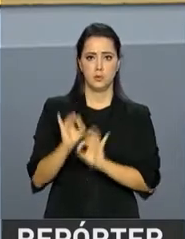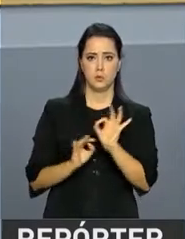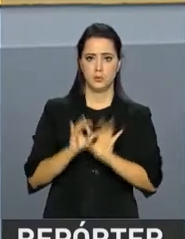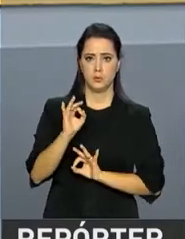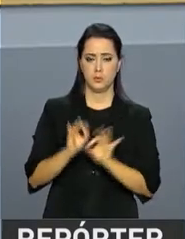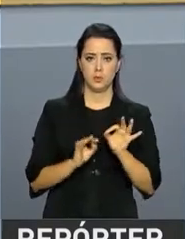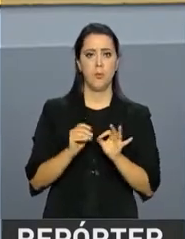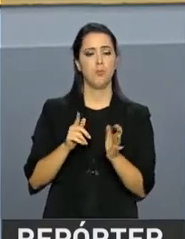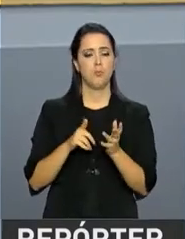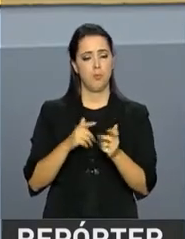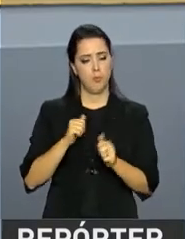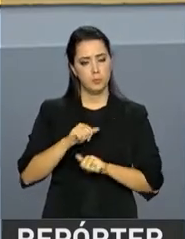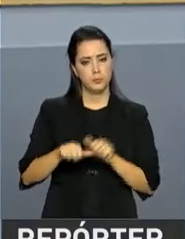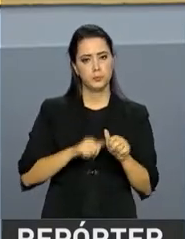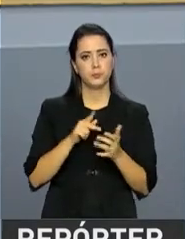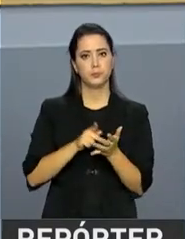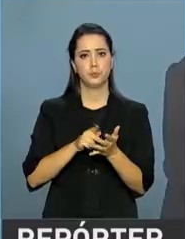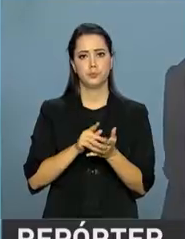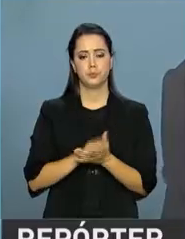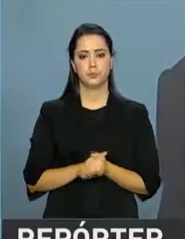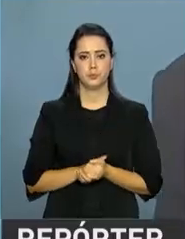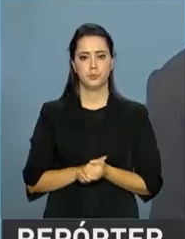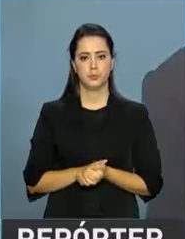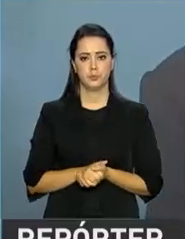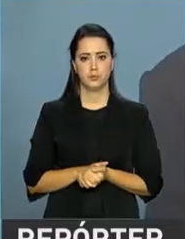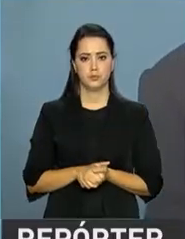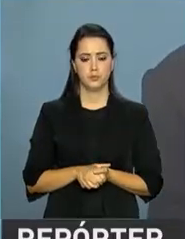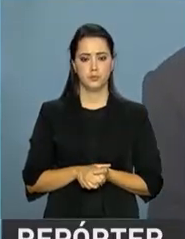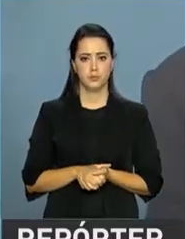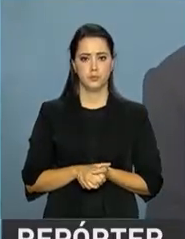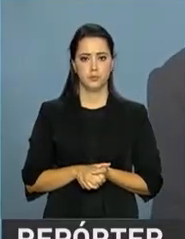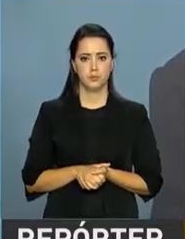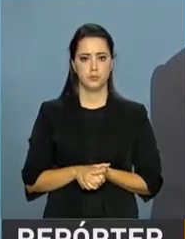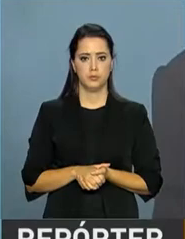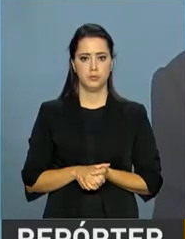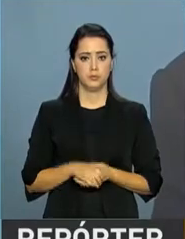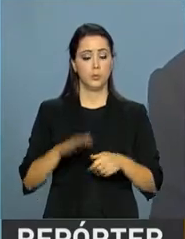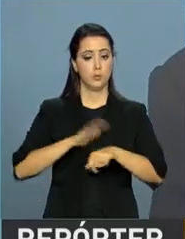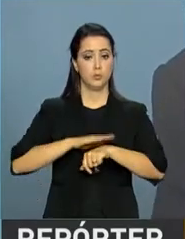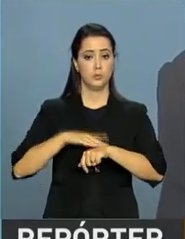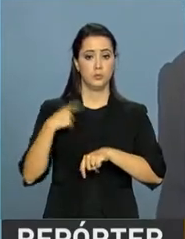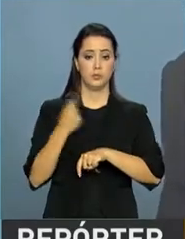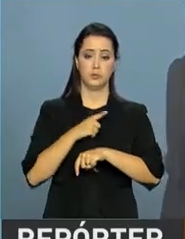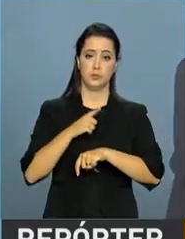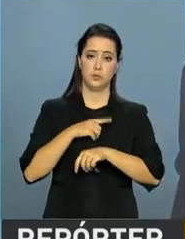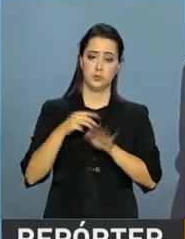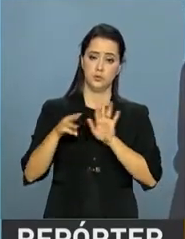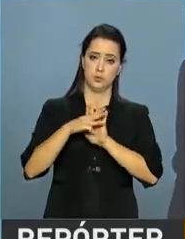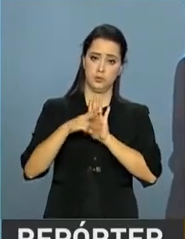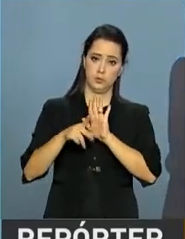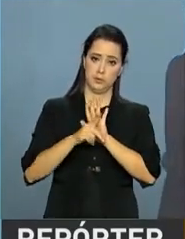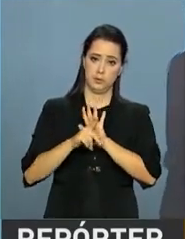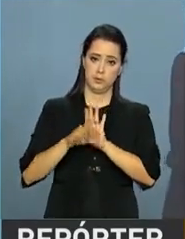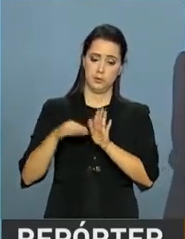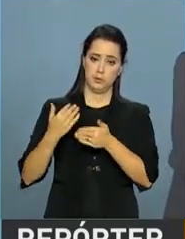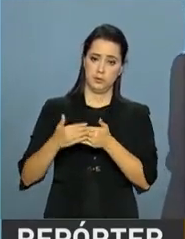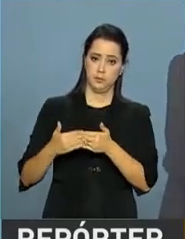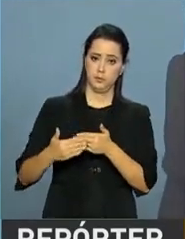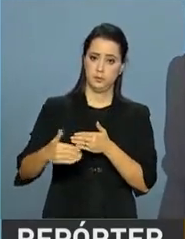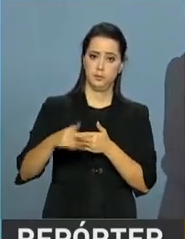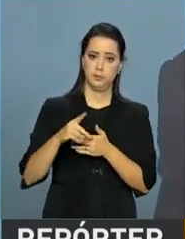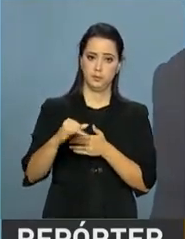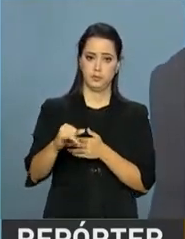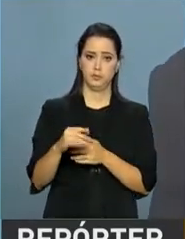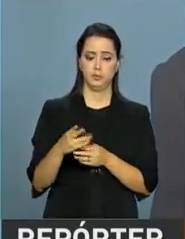planejamento saia do papel quando nós tivermos a medida provisória que deverá sair nos próximos dias e com